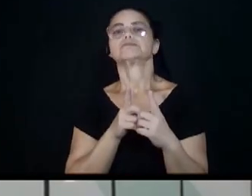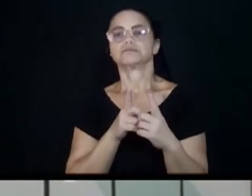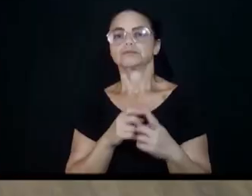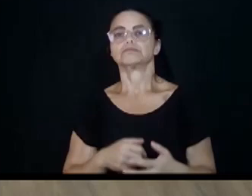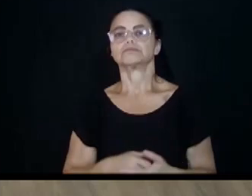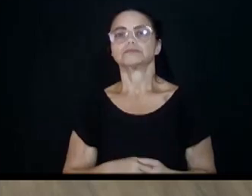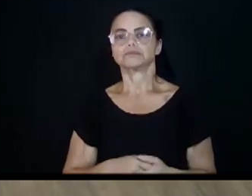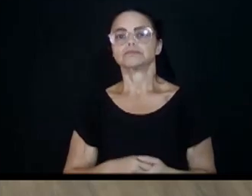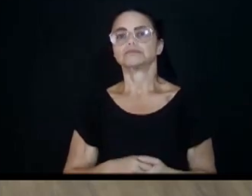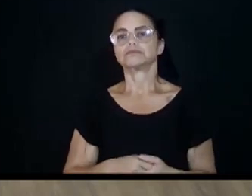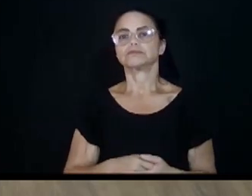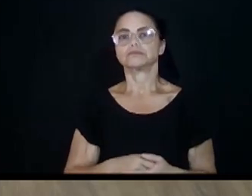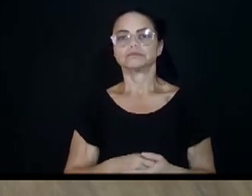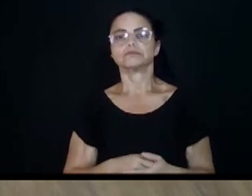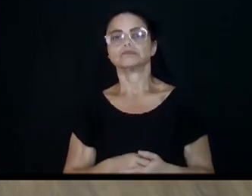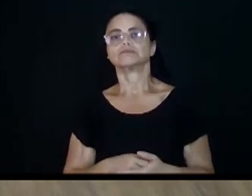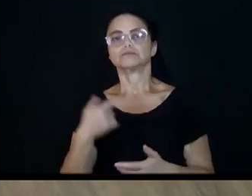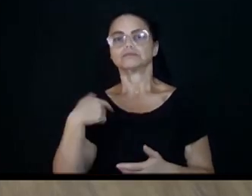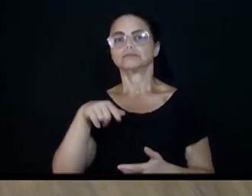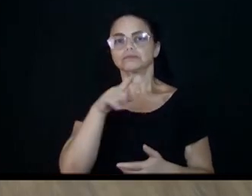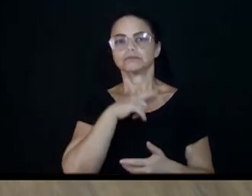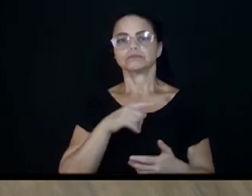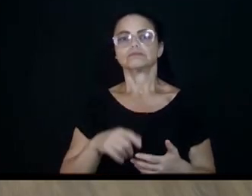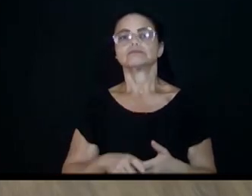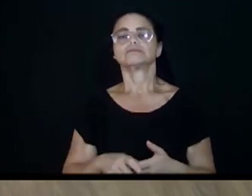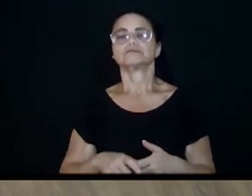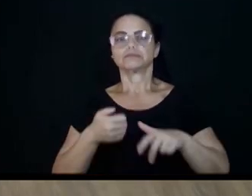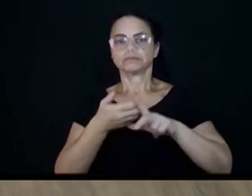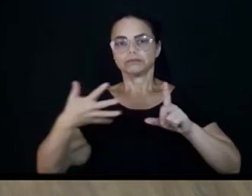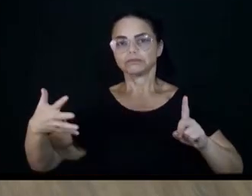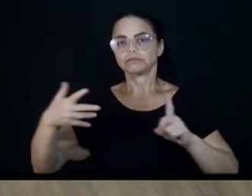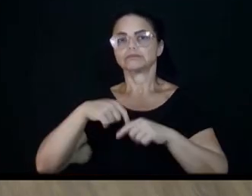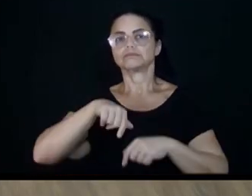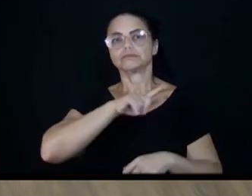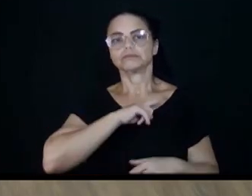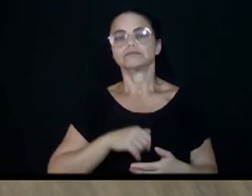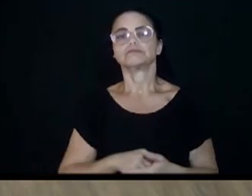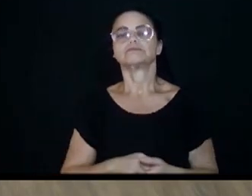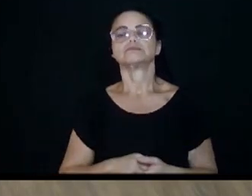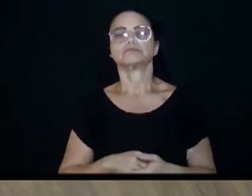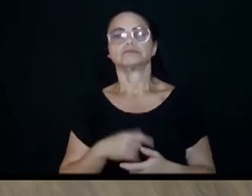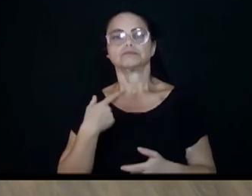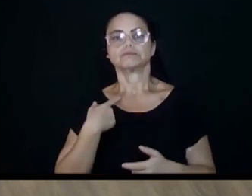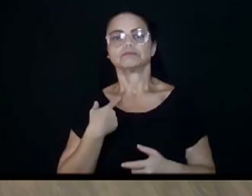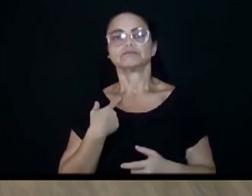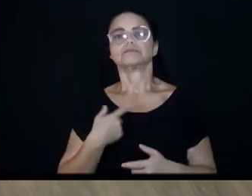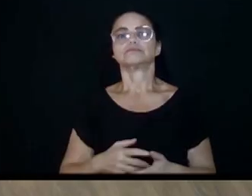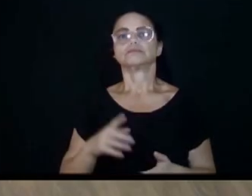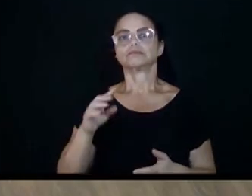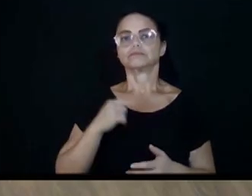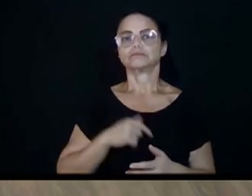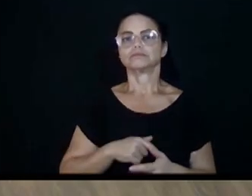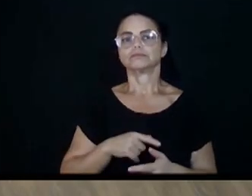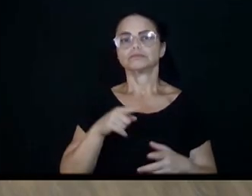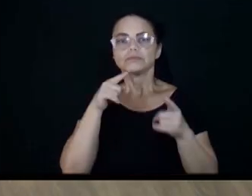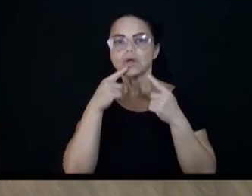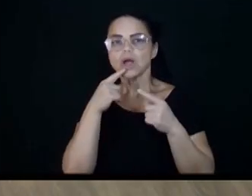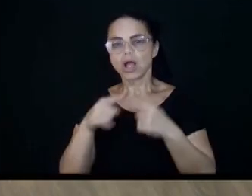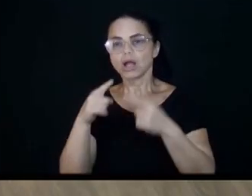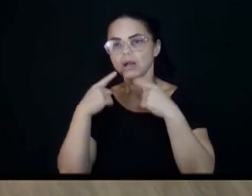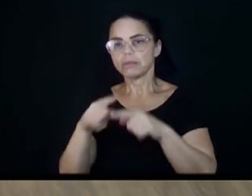desta condição, desta síndrome, uma vez que os pacientes, eles se queixam, então é como se fosse